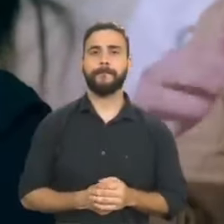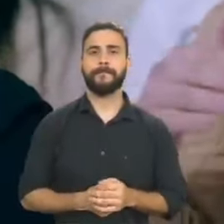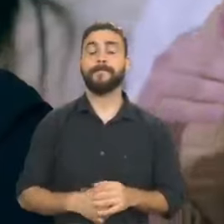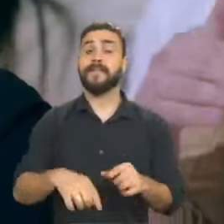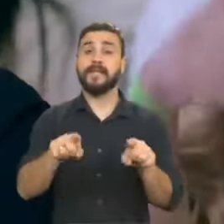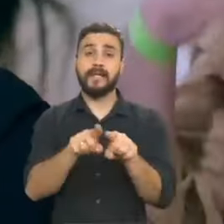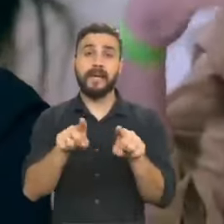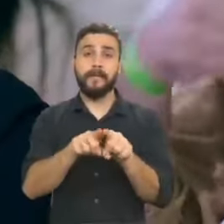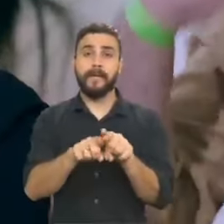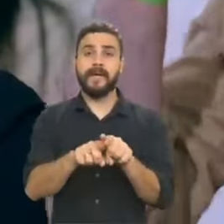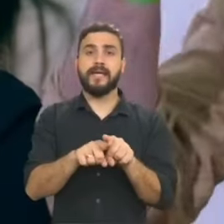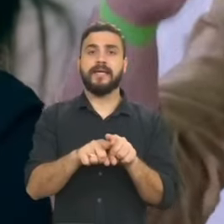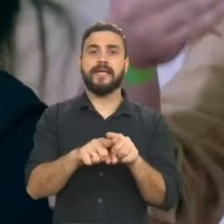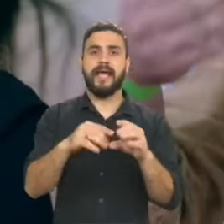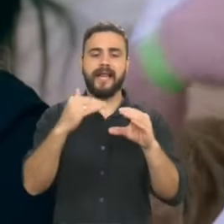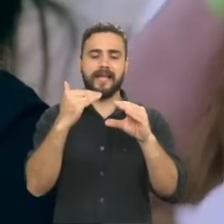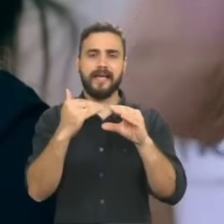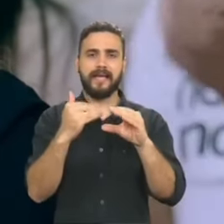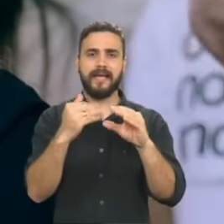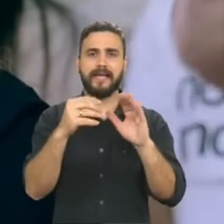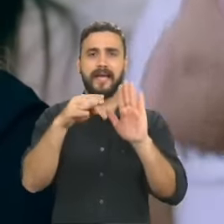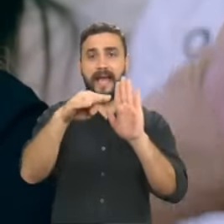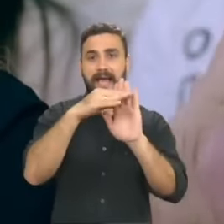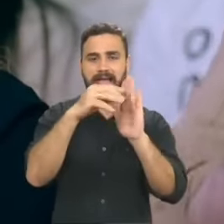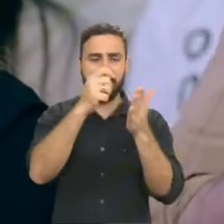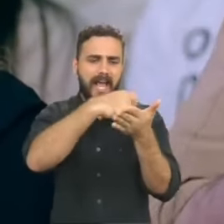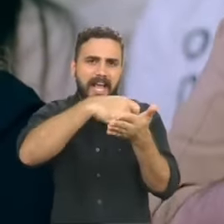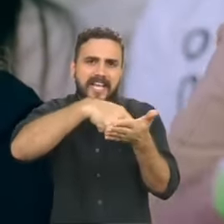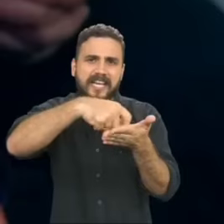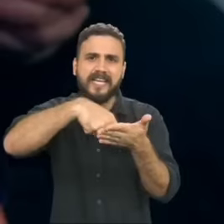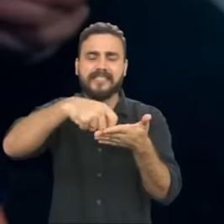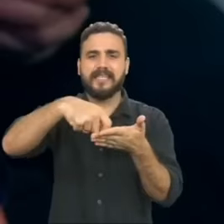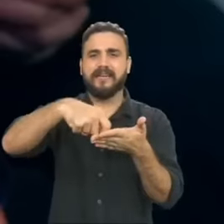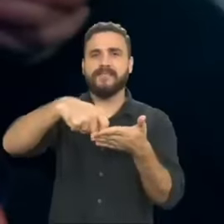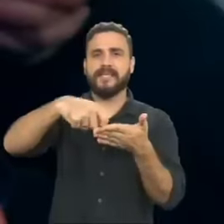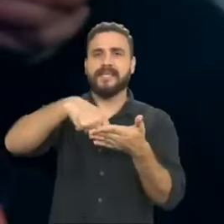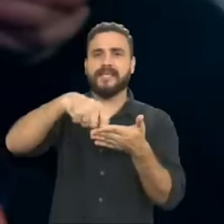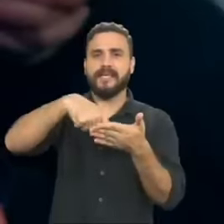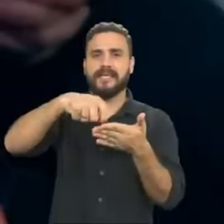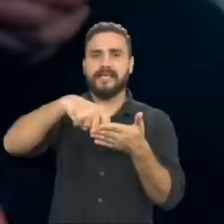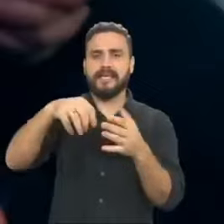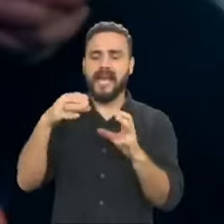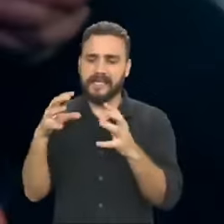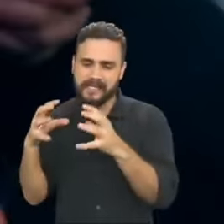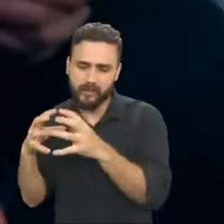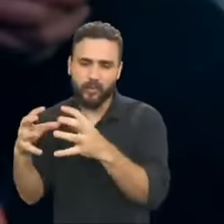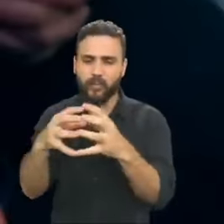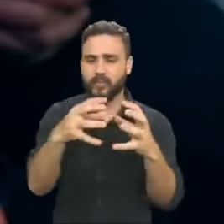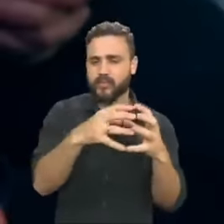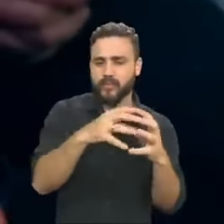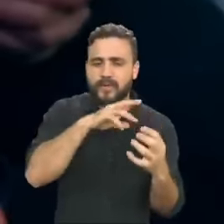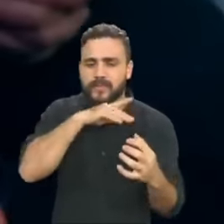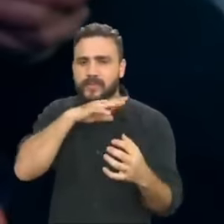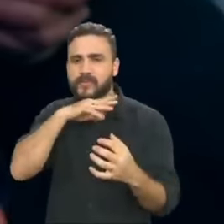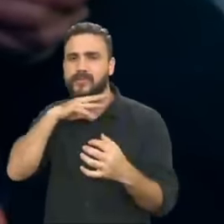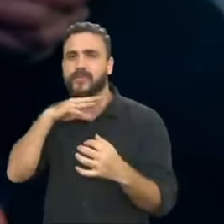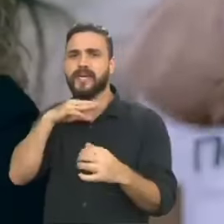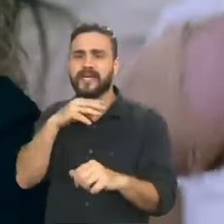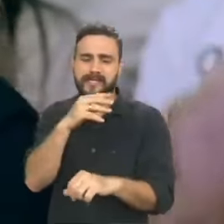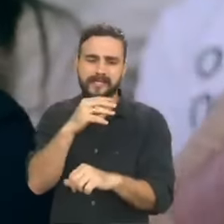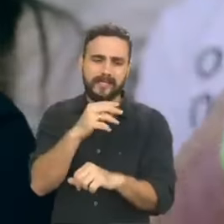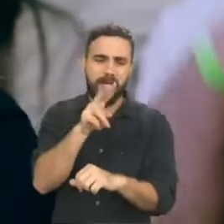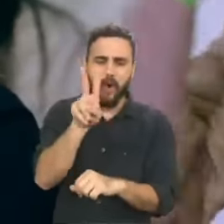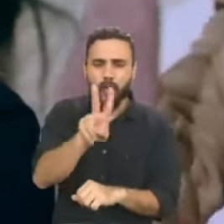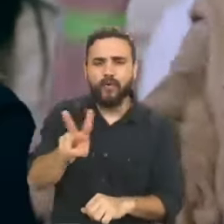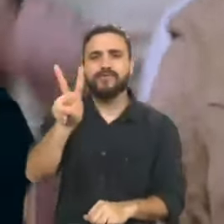não é quando ele diz: as más conversações corrompem os bons costumes. Talvez foi algum tweet que ele gostou na época, ele pegou: opa, eu vou colocar isso aqui,